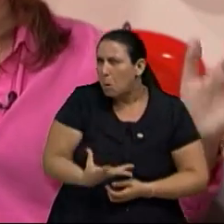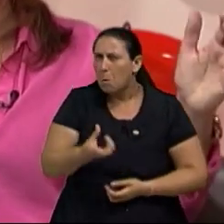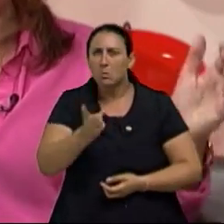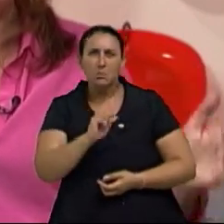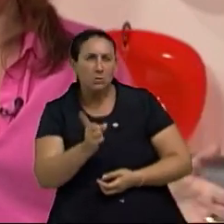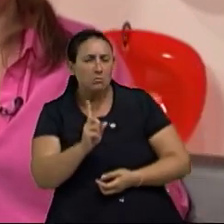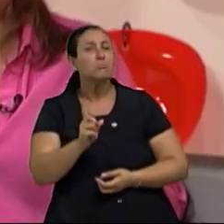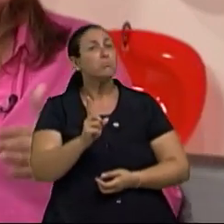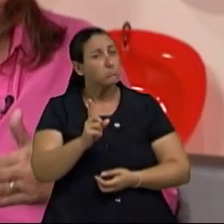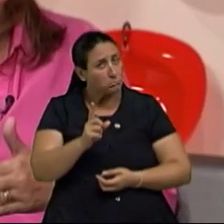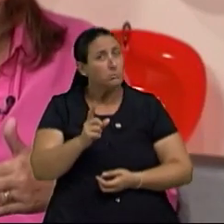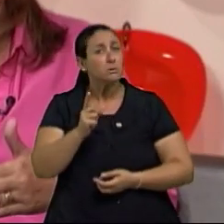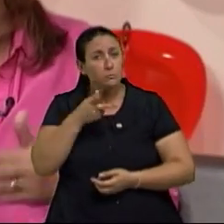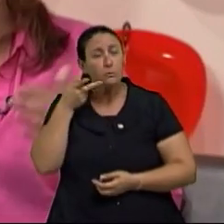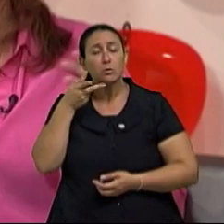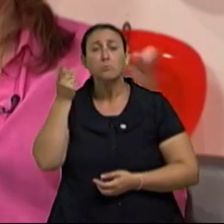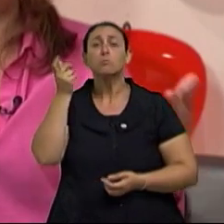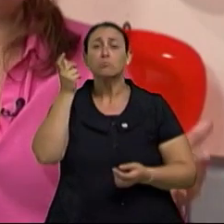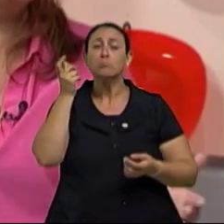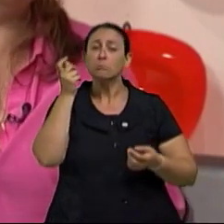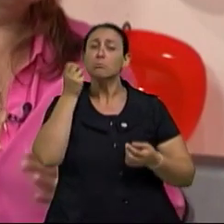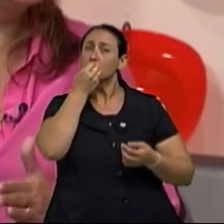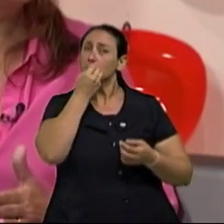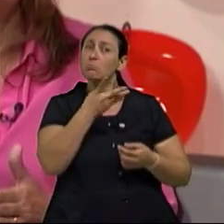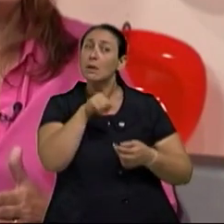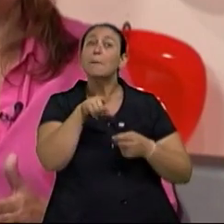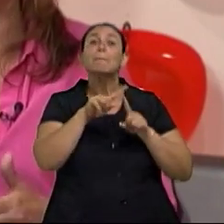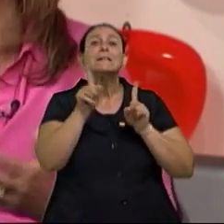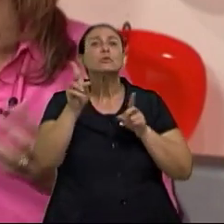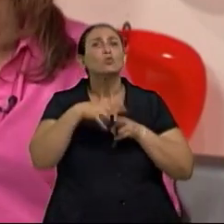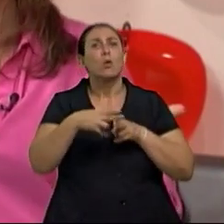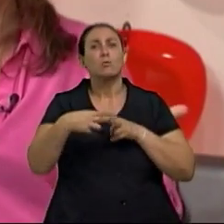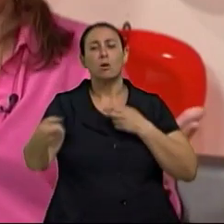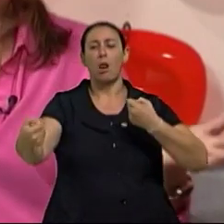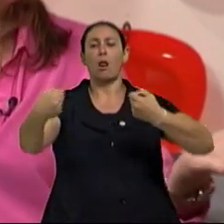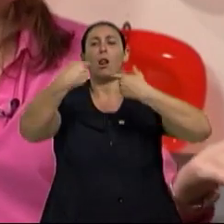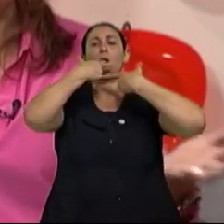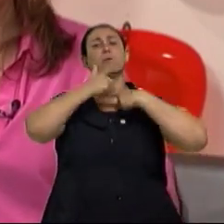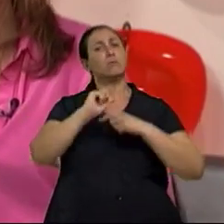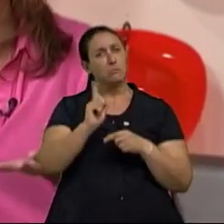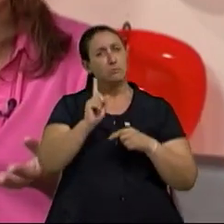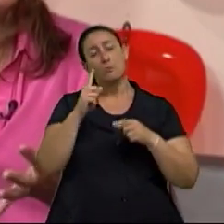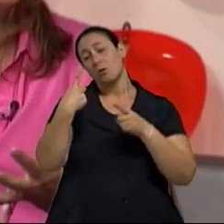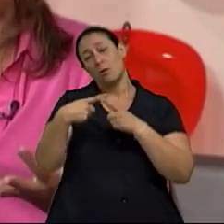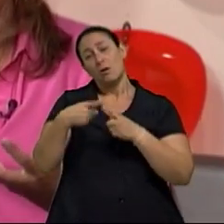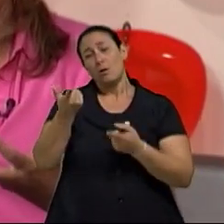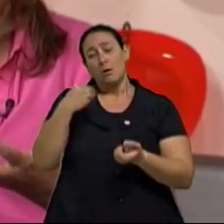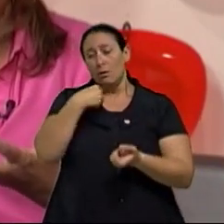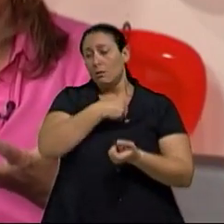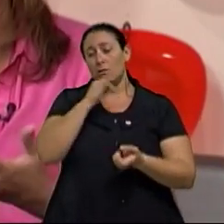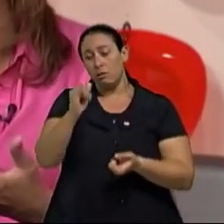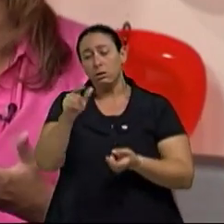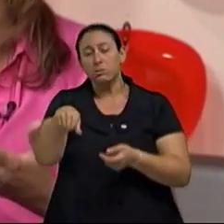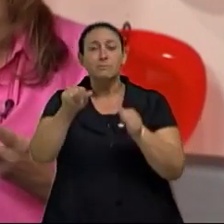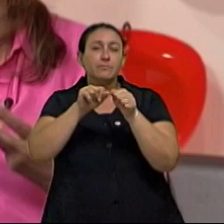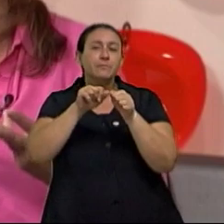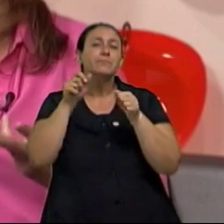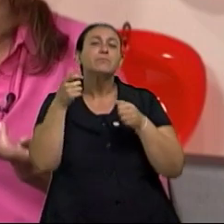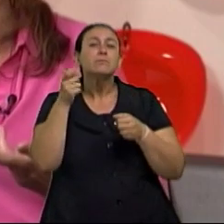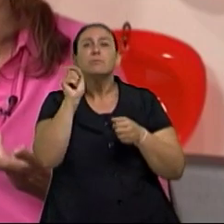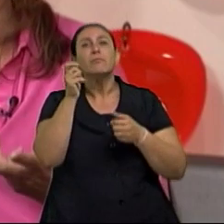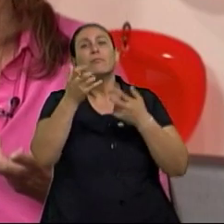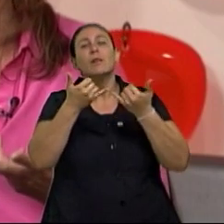benefícios. Maravilha. Desde que comer com moderação. Claro. Como os médicos, carne, arroz com